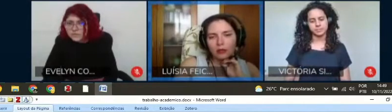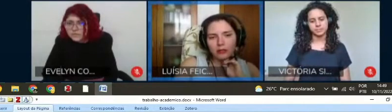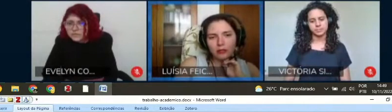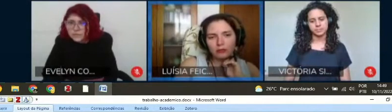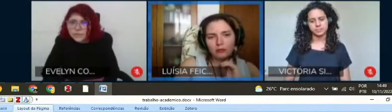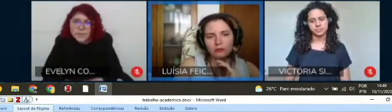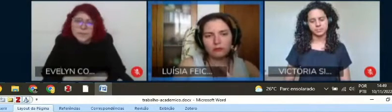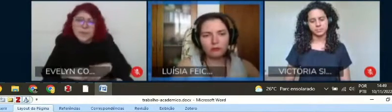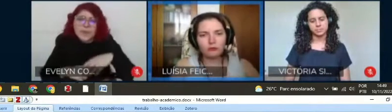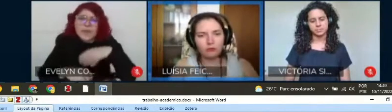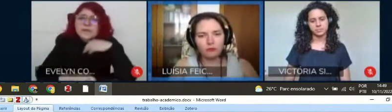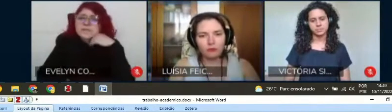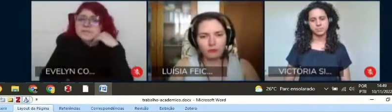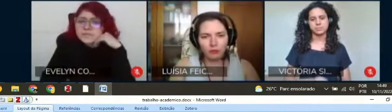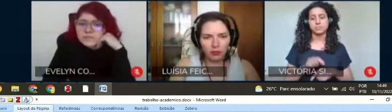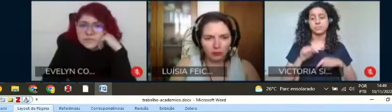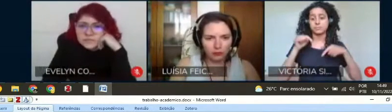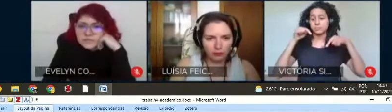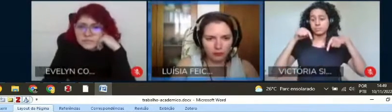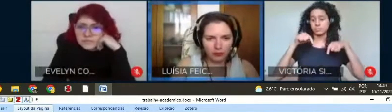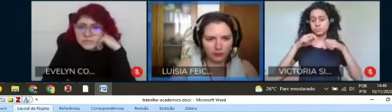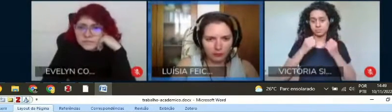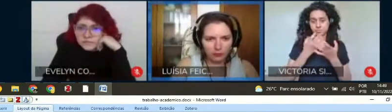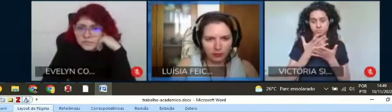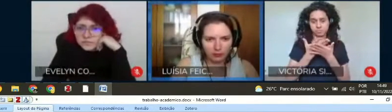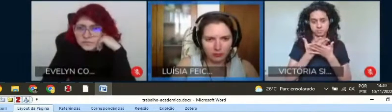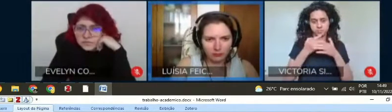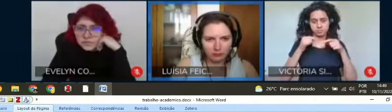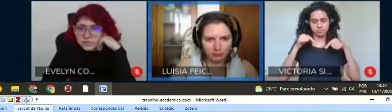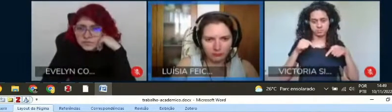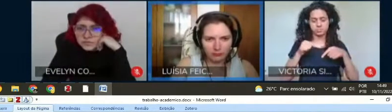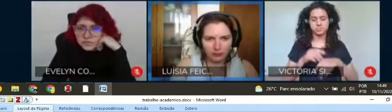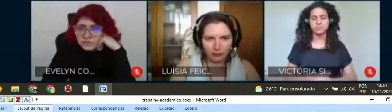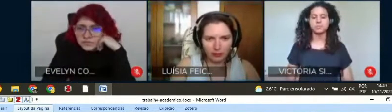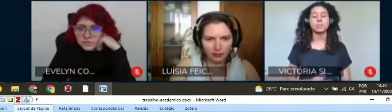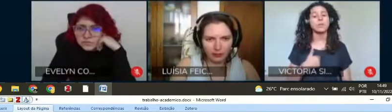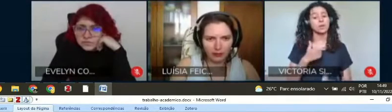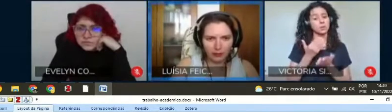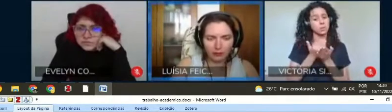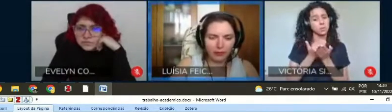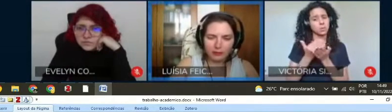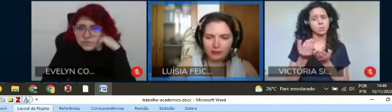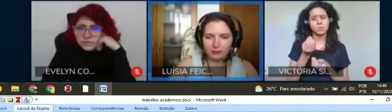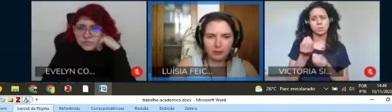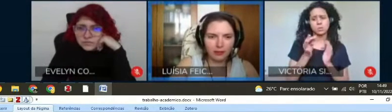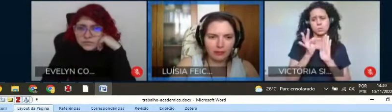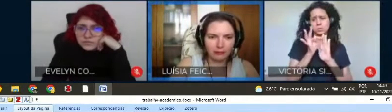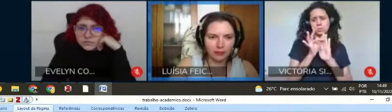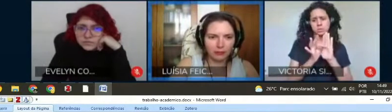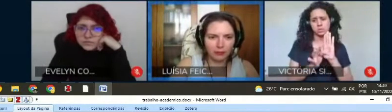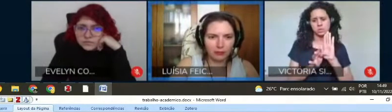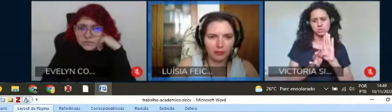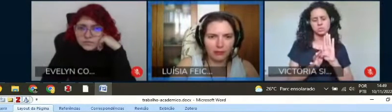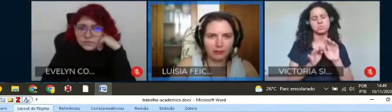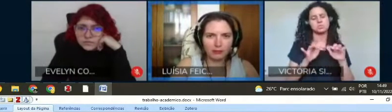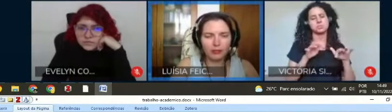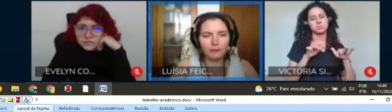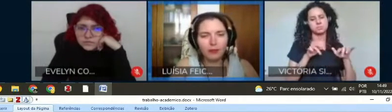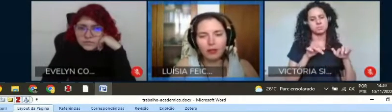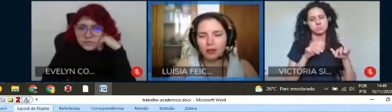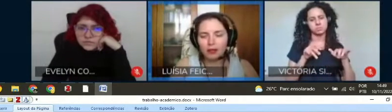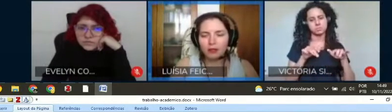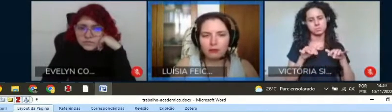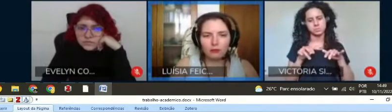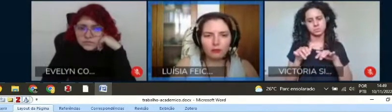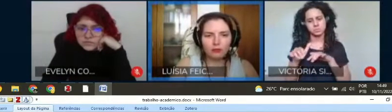Daí agora eu vou escrever meu texto. E não é seção primária. Então eu vou deletar isso